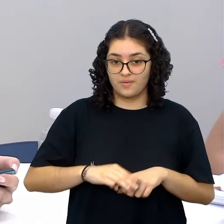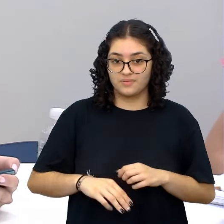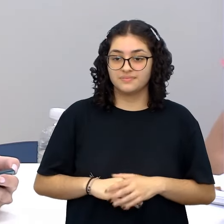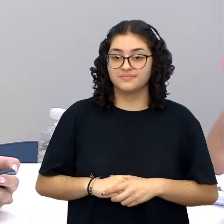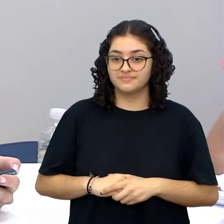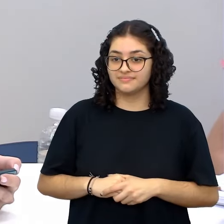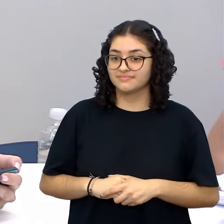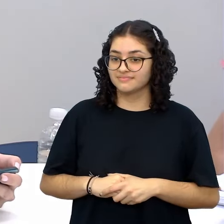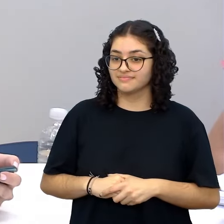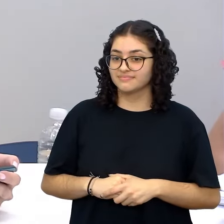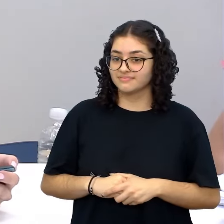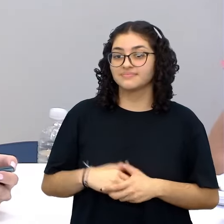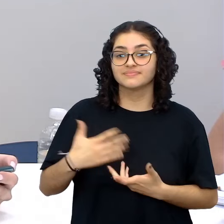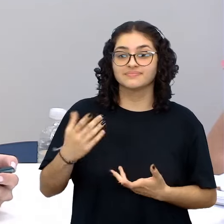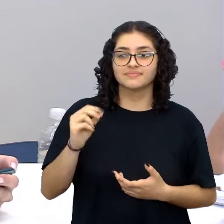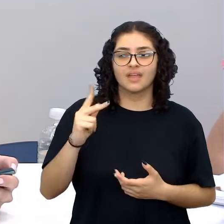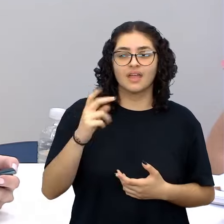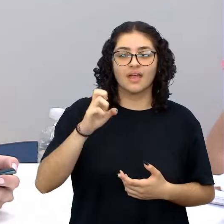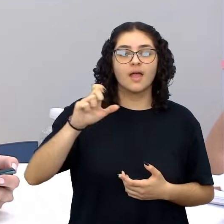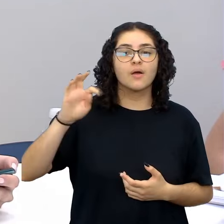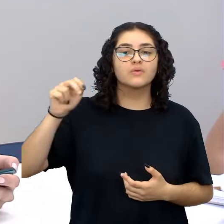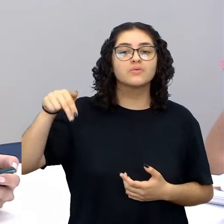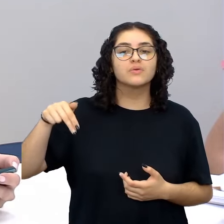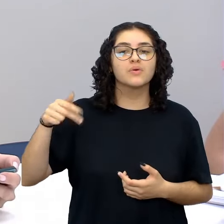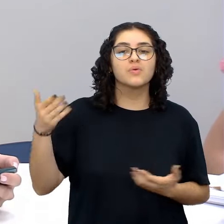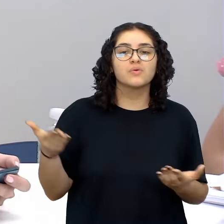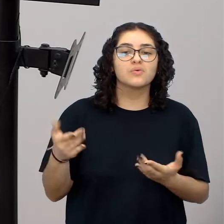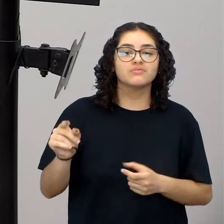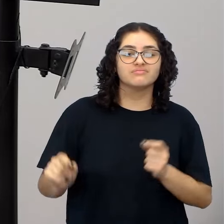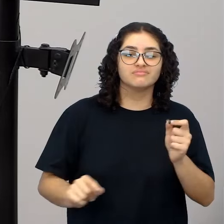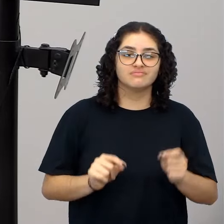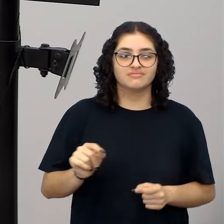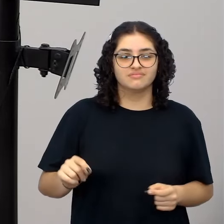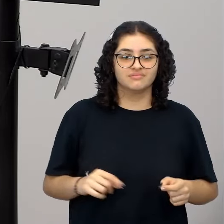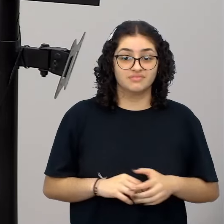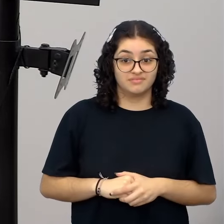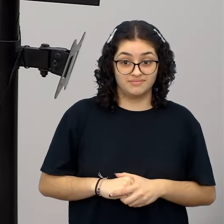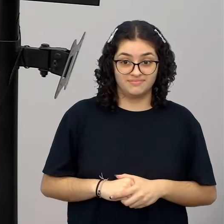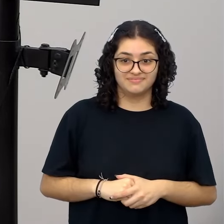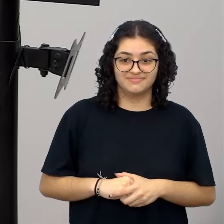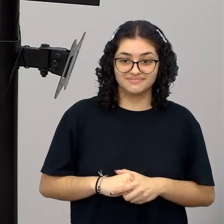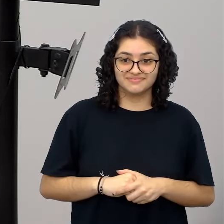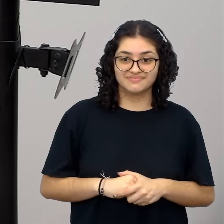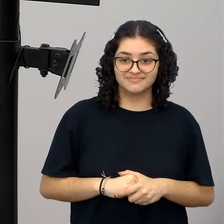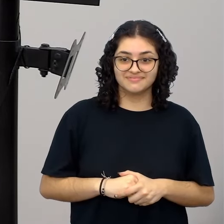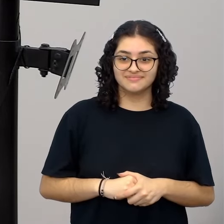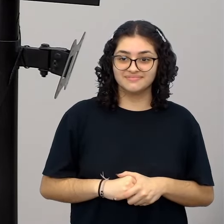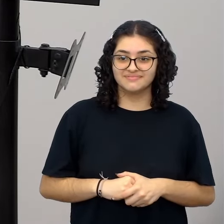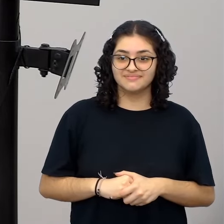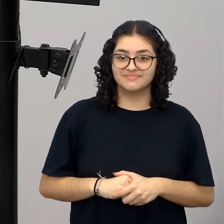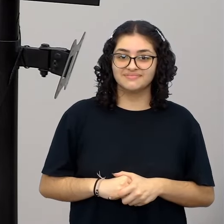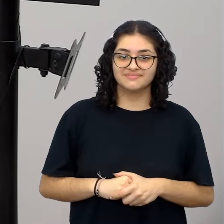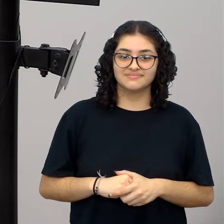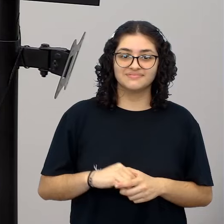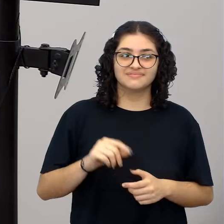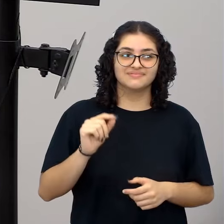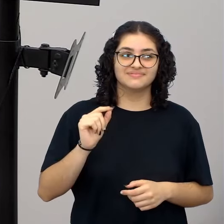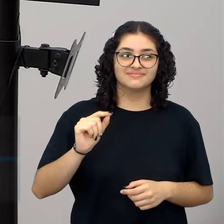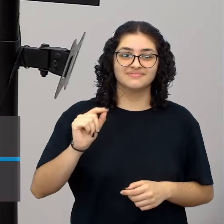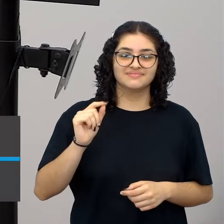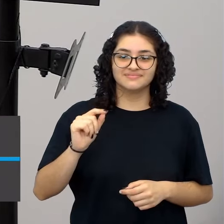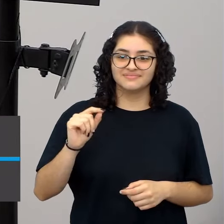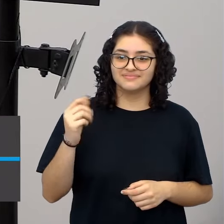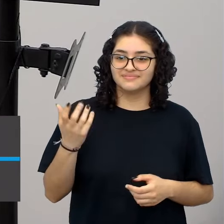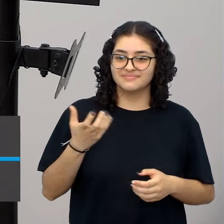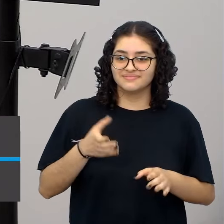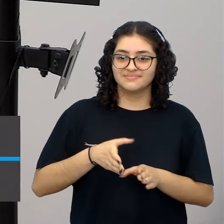aí, Elton, o que nós vamos aprontar hoje? Qualquer elegância é mera coincidência, hein, Rosa? Bom, vou só